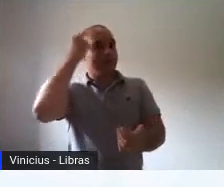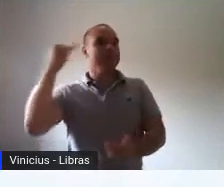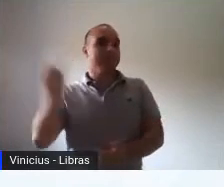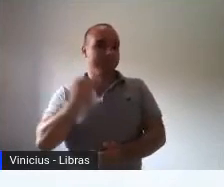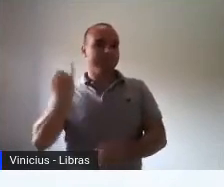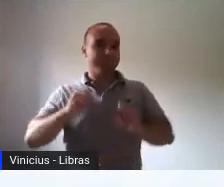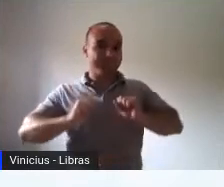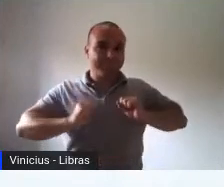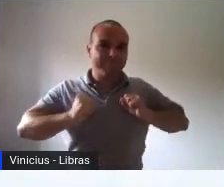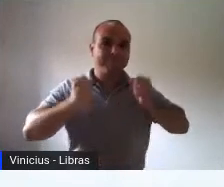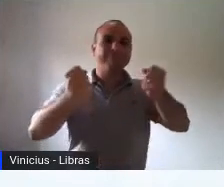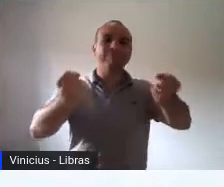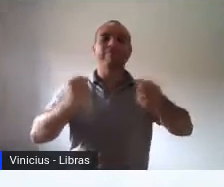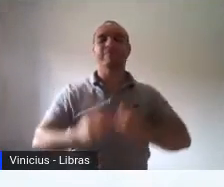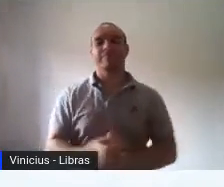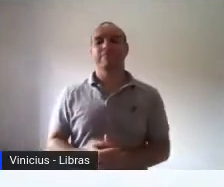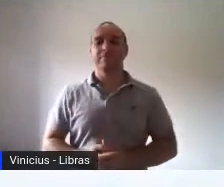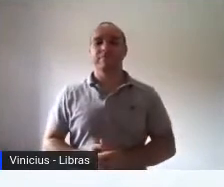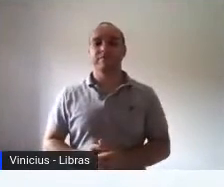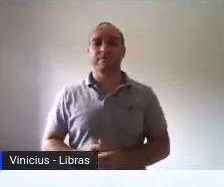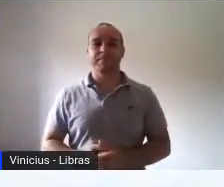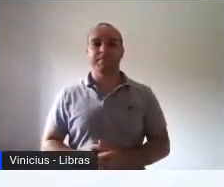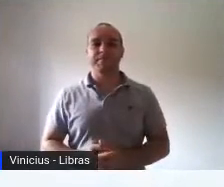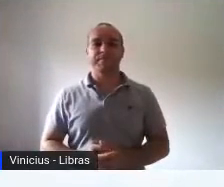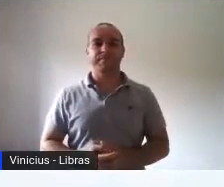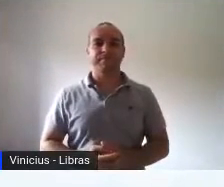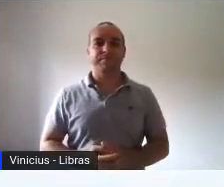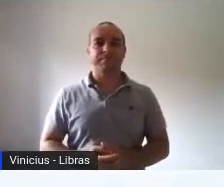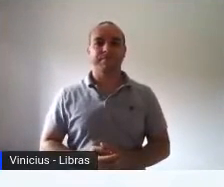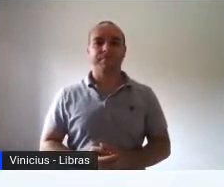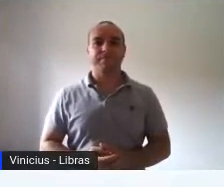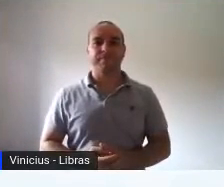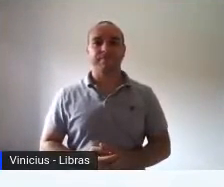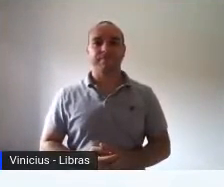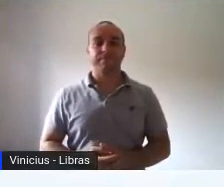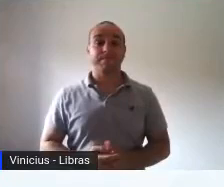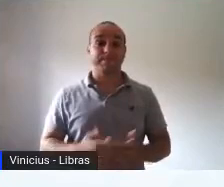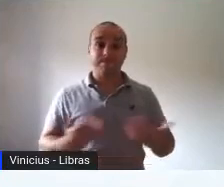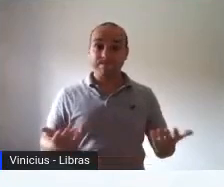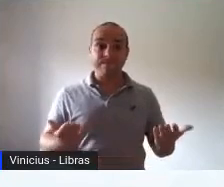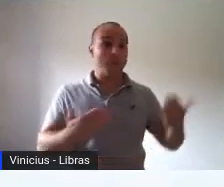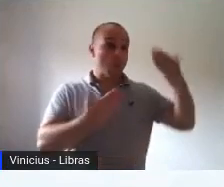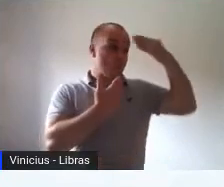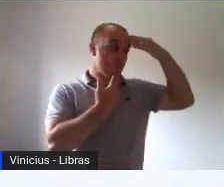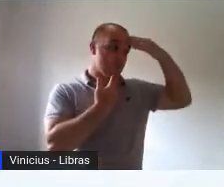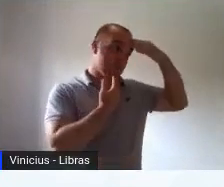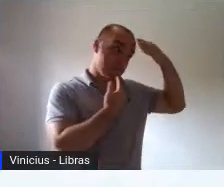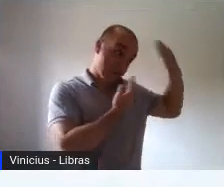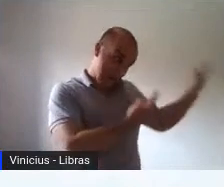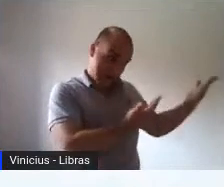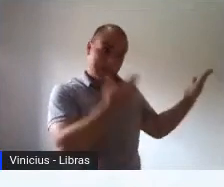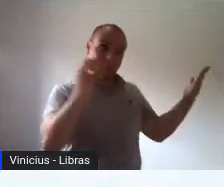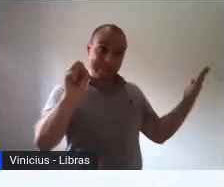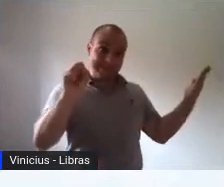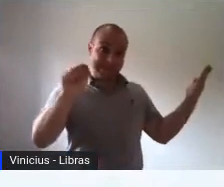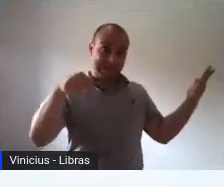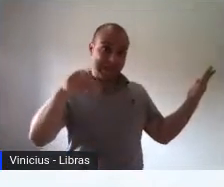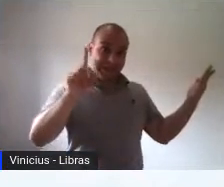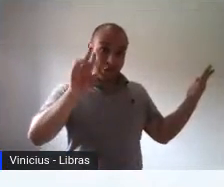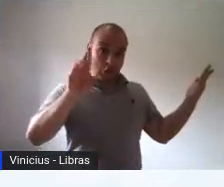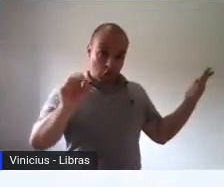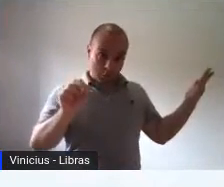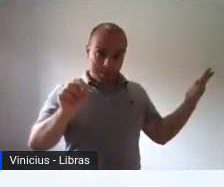cheia de verdades. Muito obrigada. Mais uma vez agradeço o seu tempo aqui conosco e vamos passar